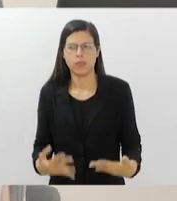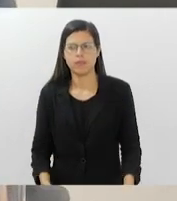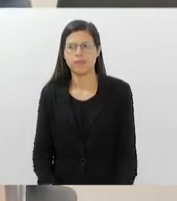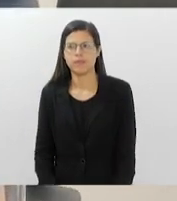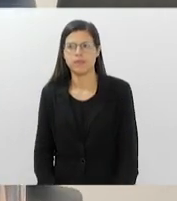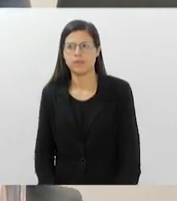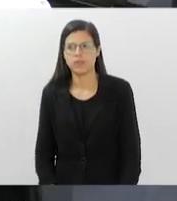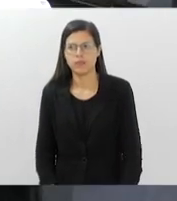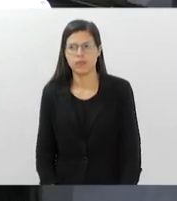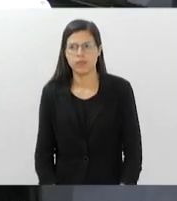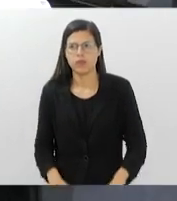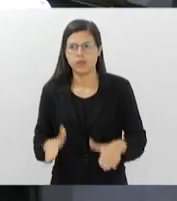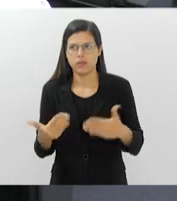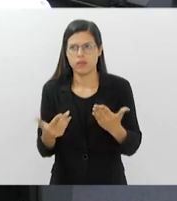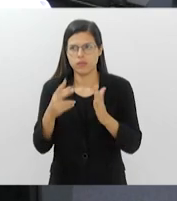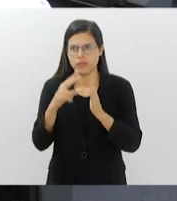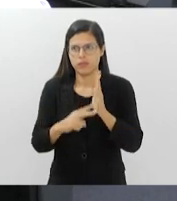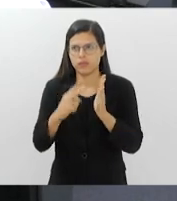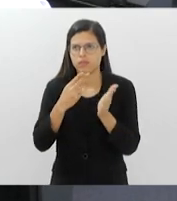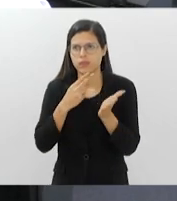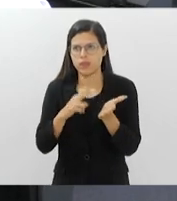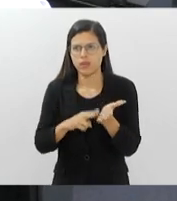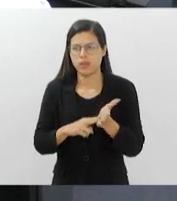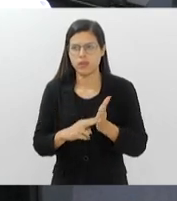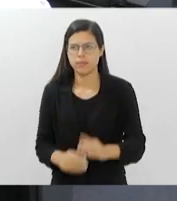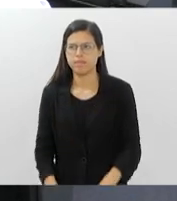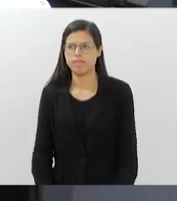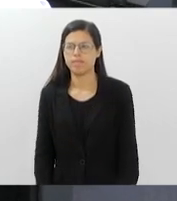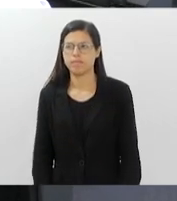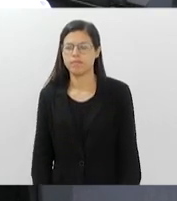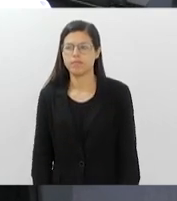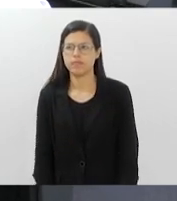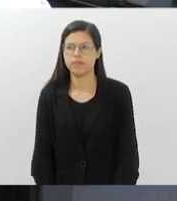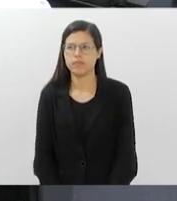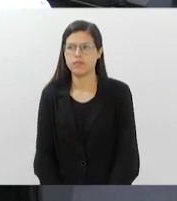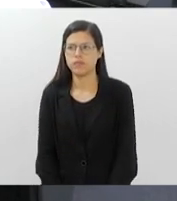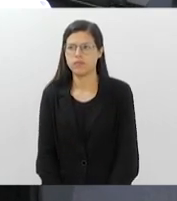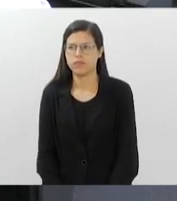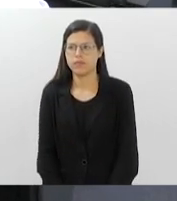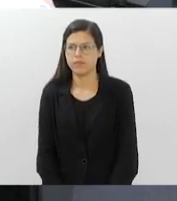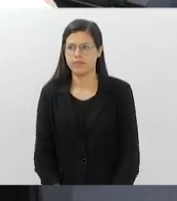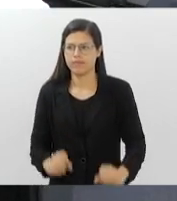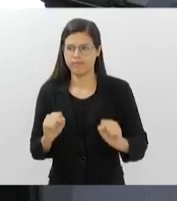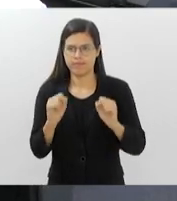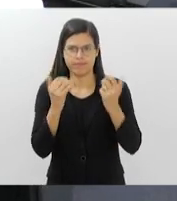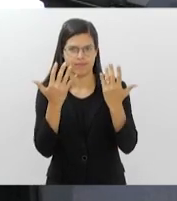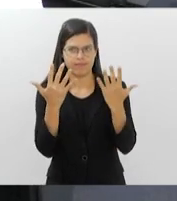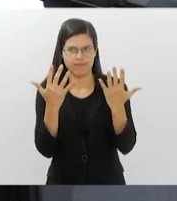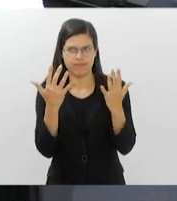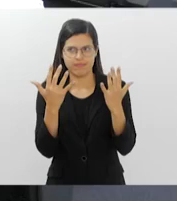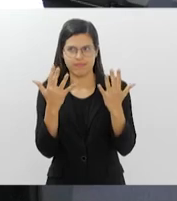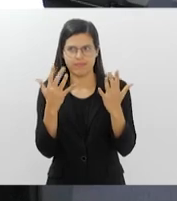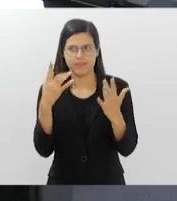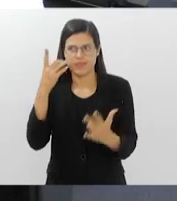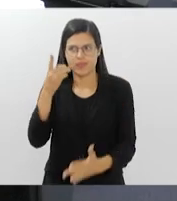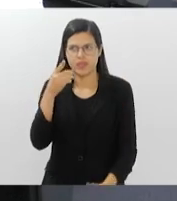então a leitura da carta por favor gente pode aplaudir o deputado Luis